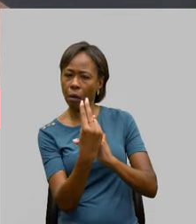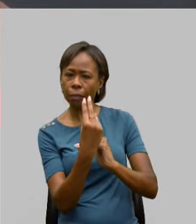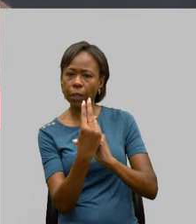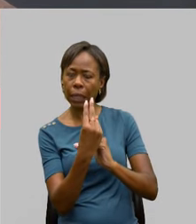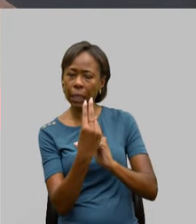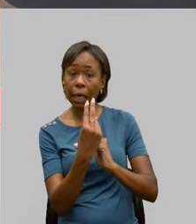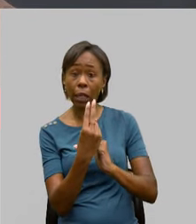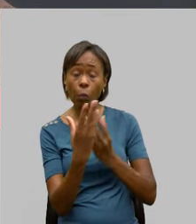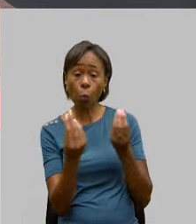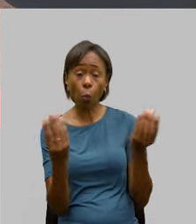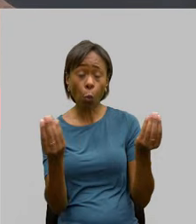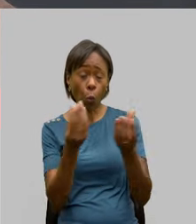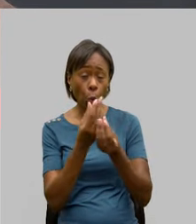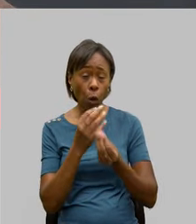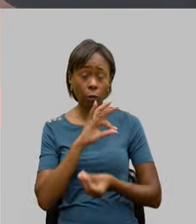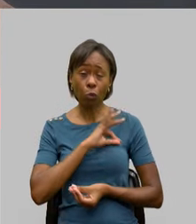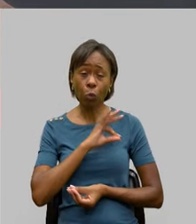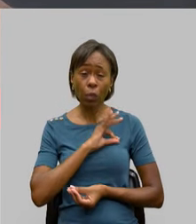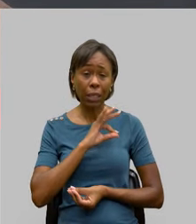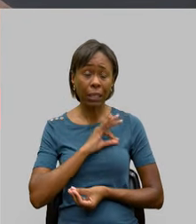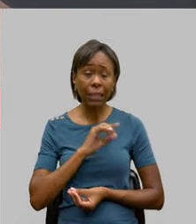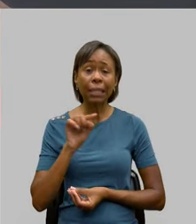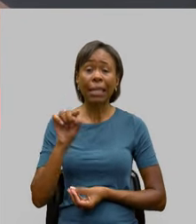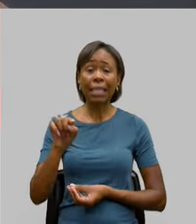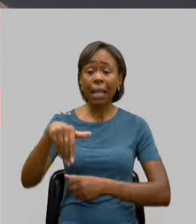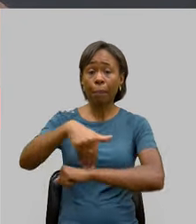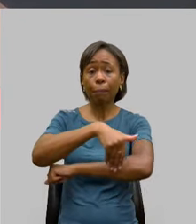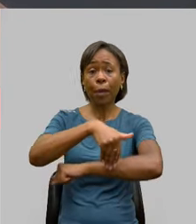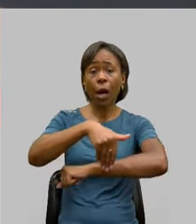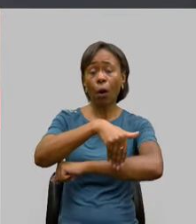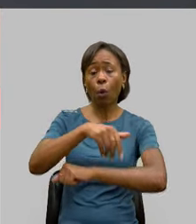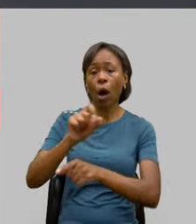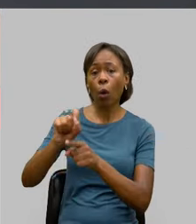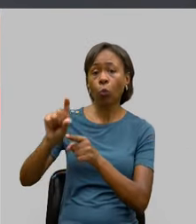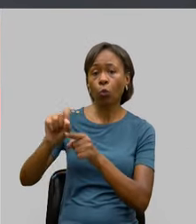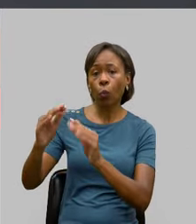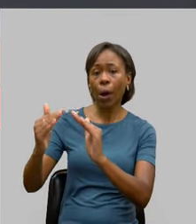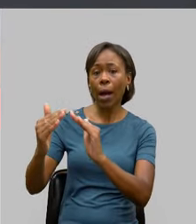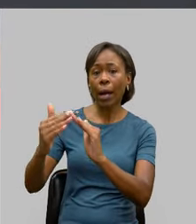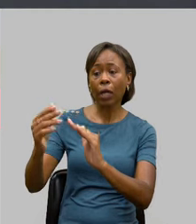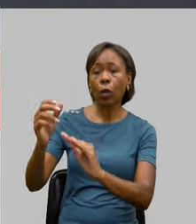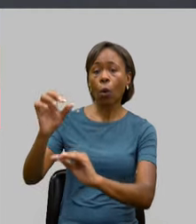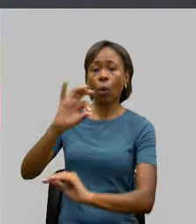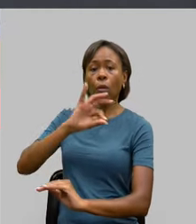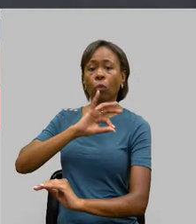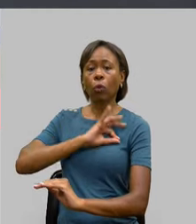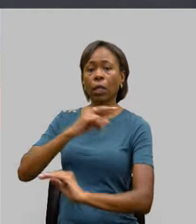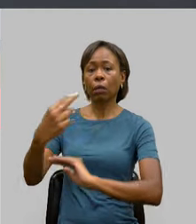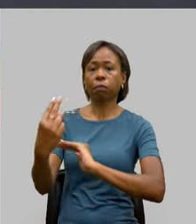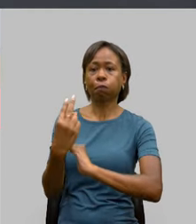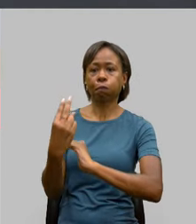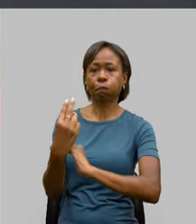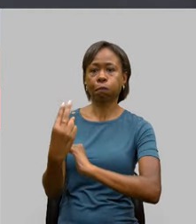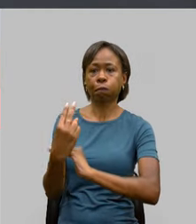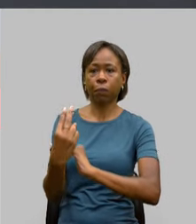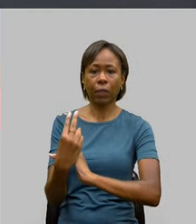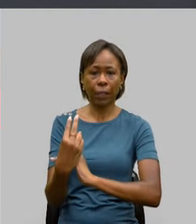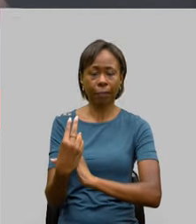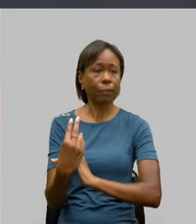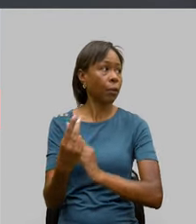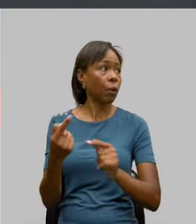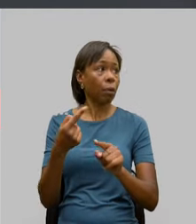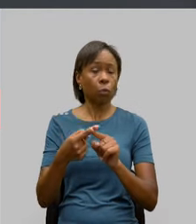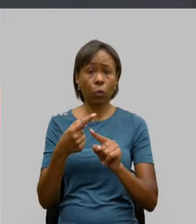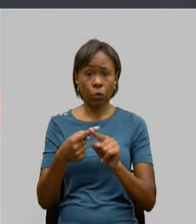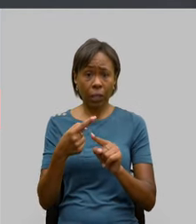colheita eles alugaram uma casa na minha rua puseram um policial lá E por quê gente